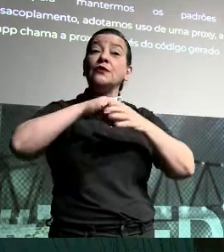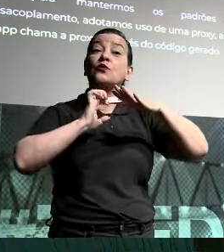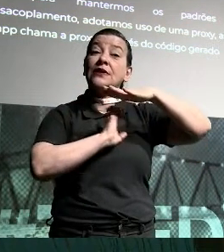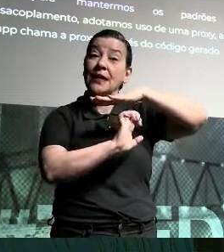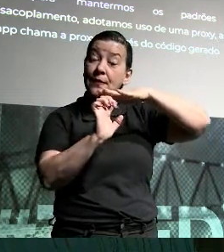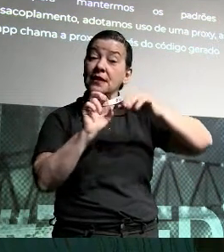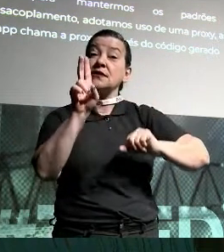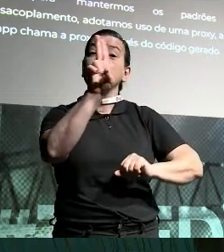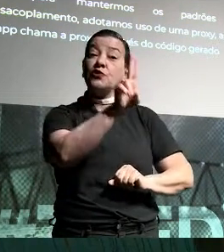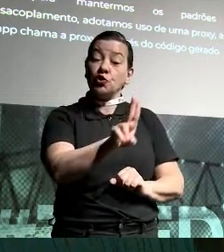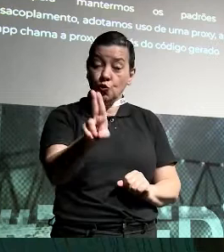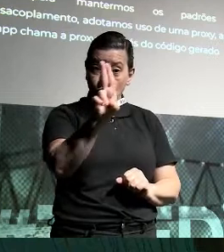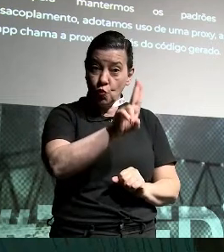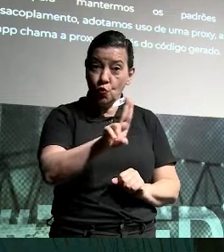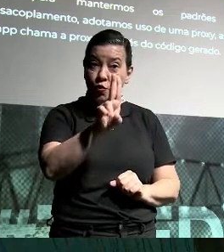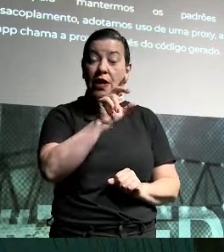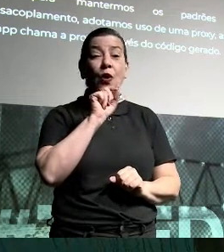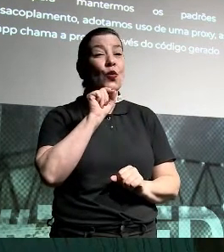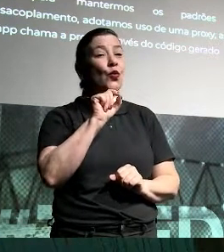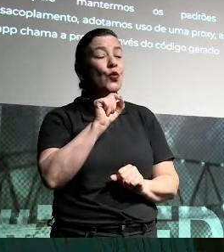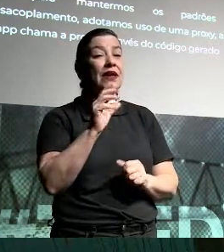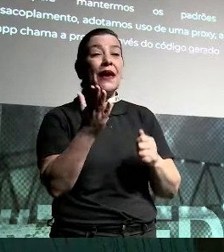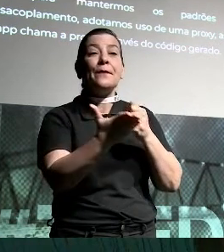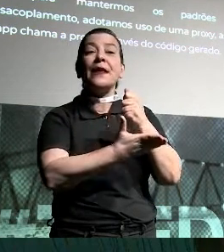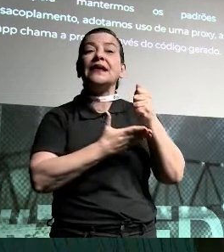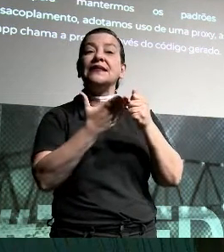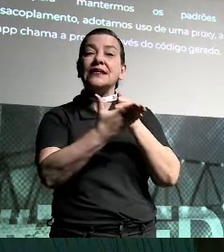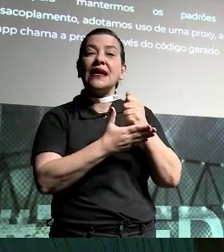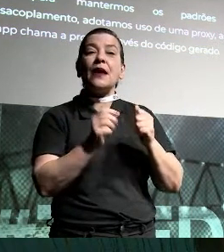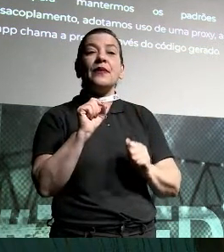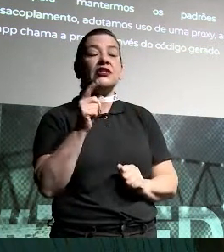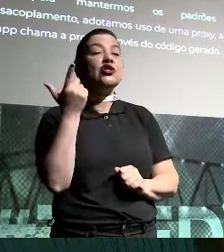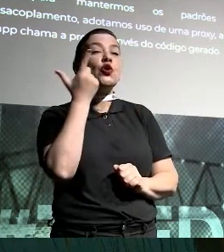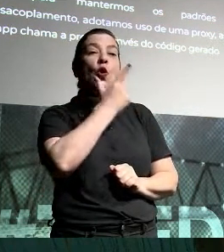que a gente usa para basicamente conseguir